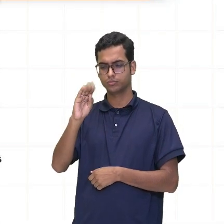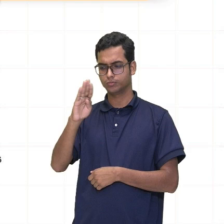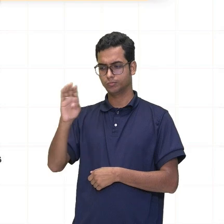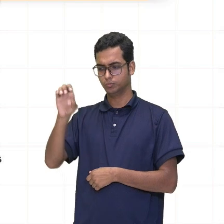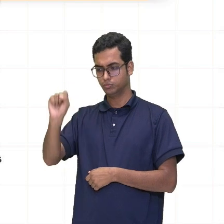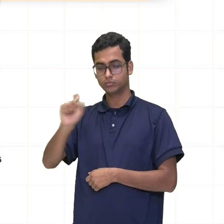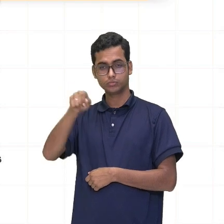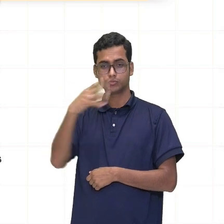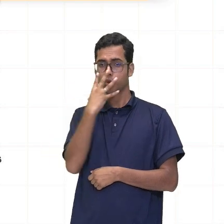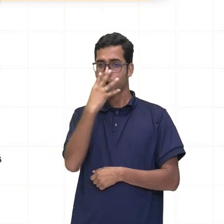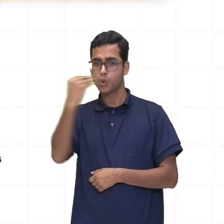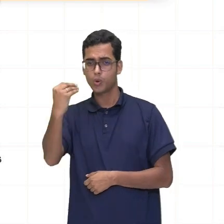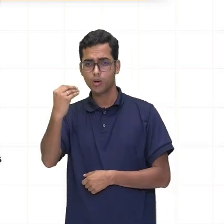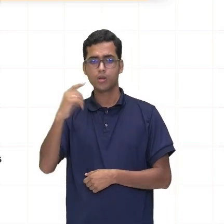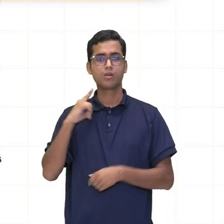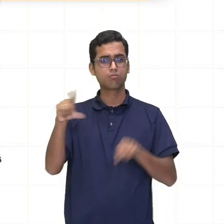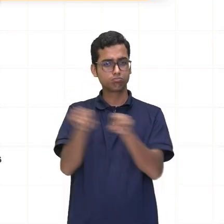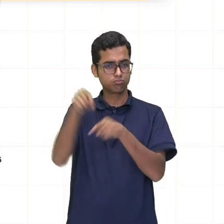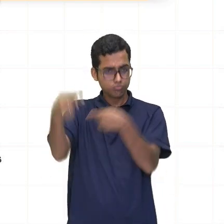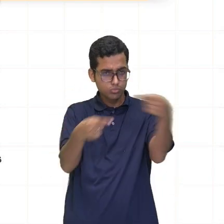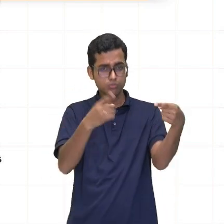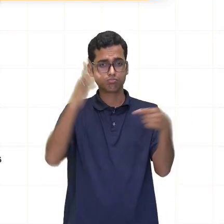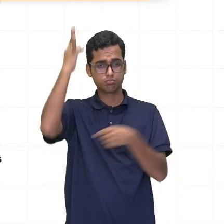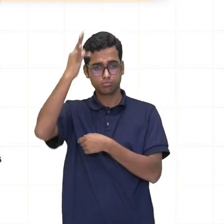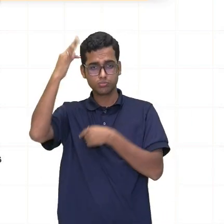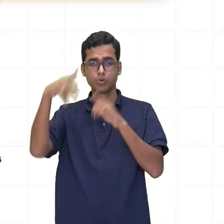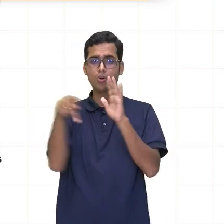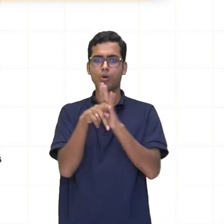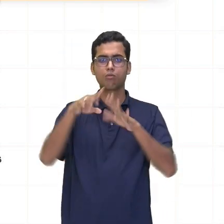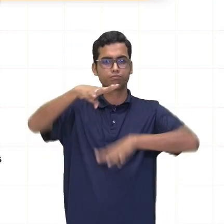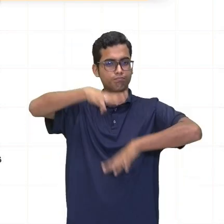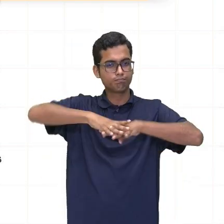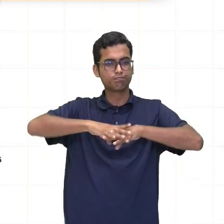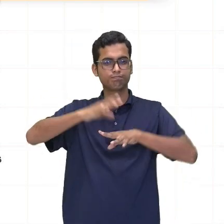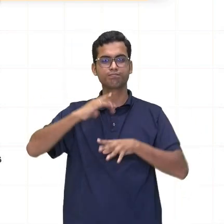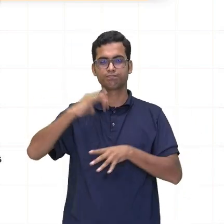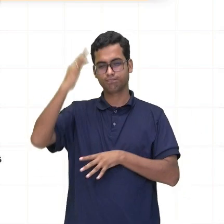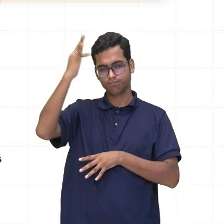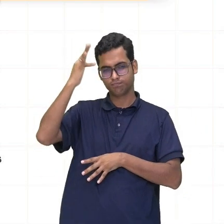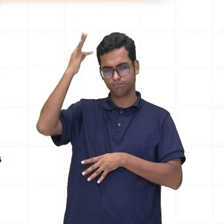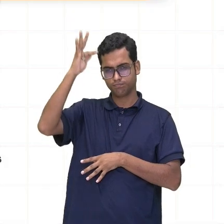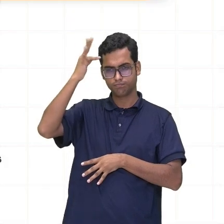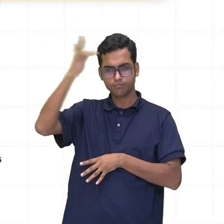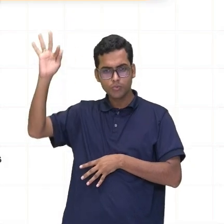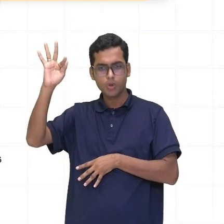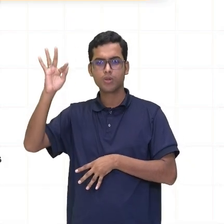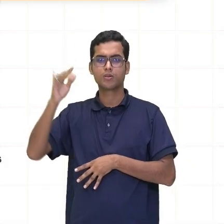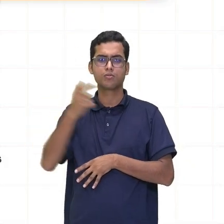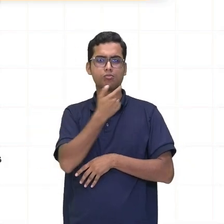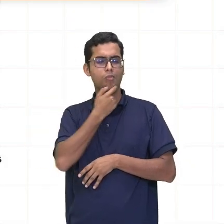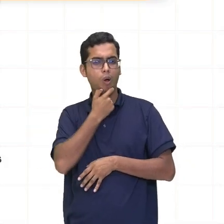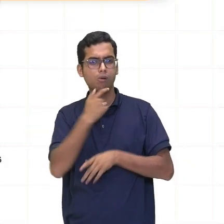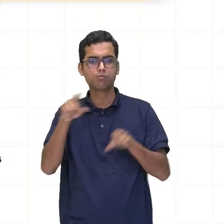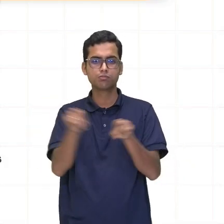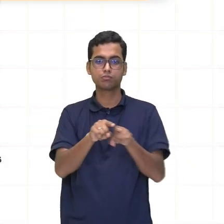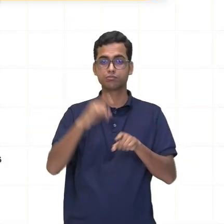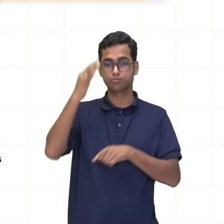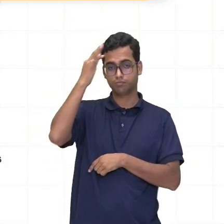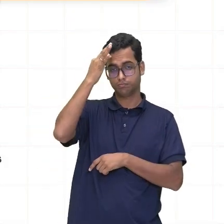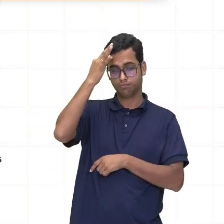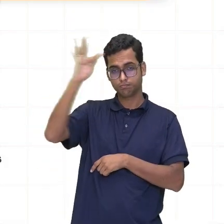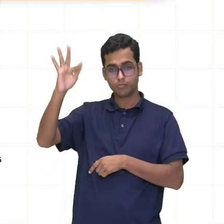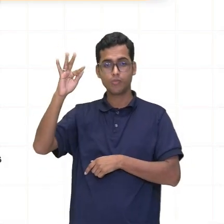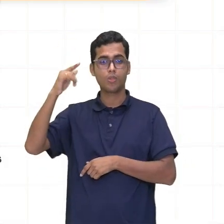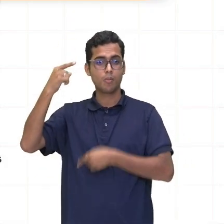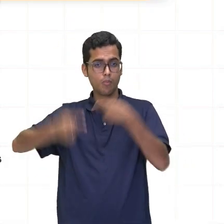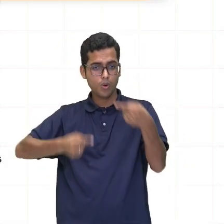político, matemático e filósofo inglês, ele vai defender a filosofia política. Era próximo da família